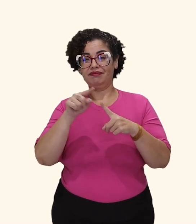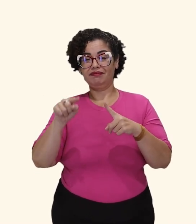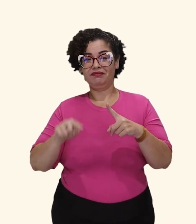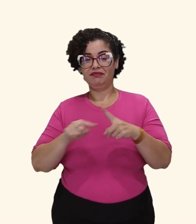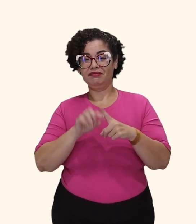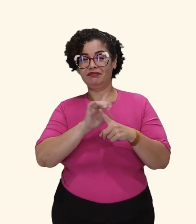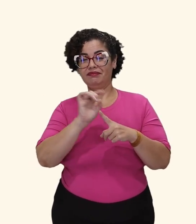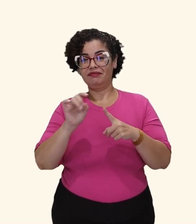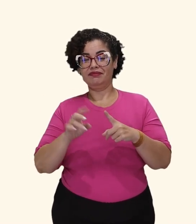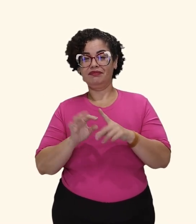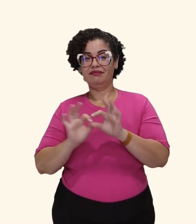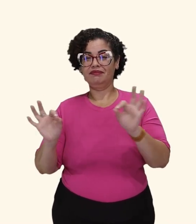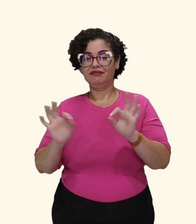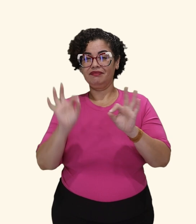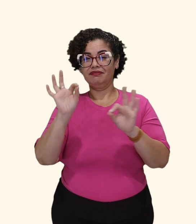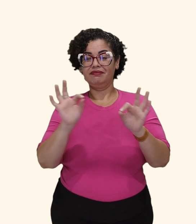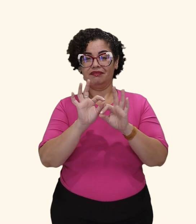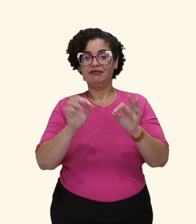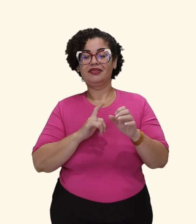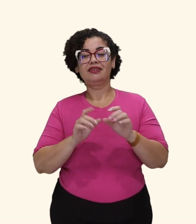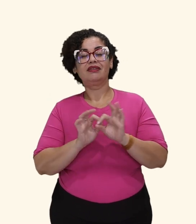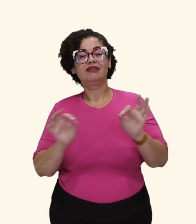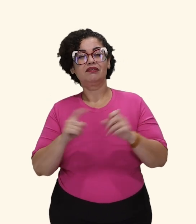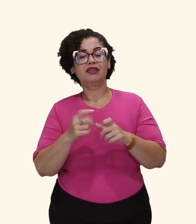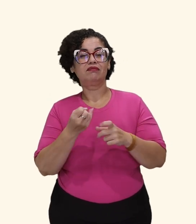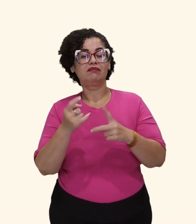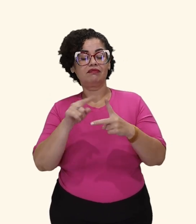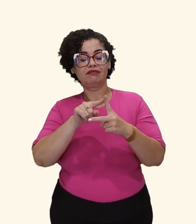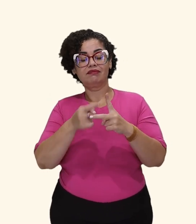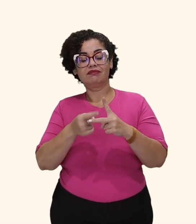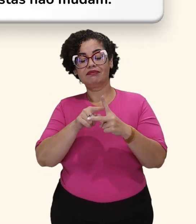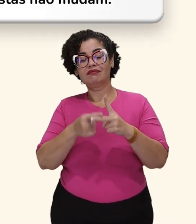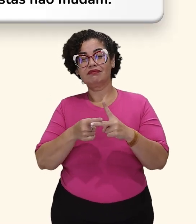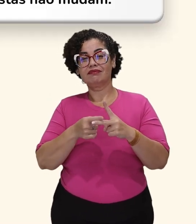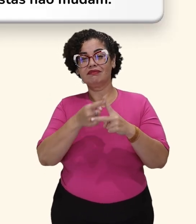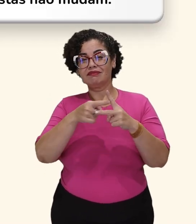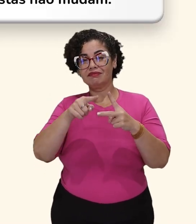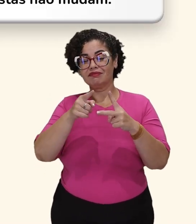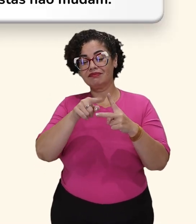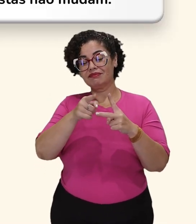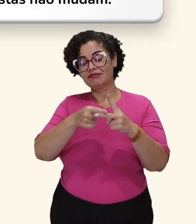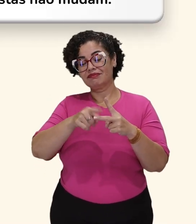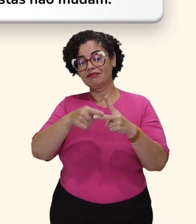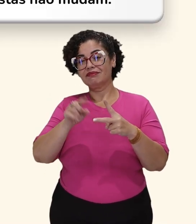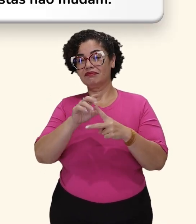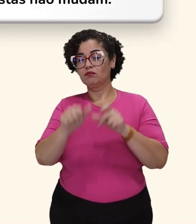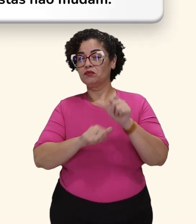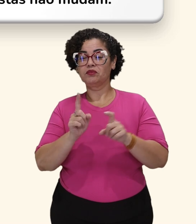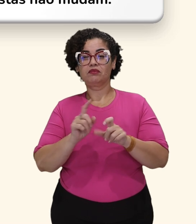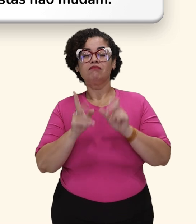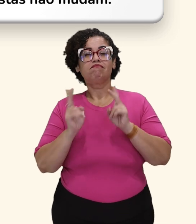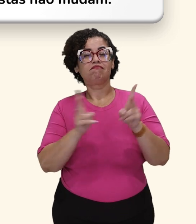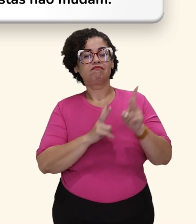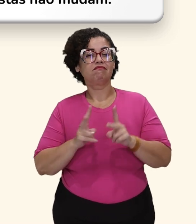triângulo, automaticamente estamos definindo também as medidas dos ângulos. E isso aí não vai mudar